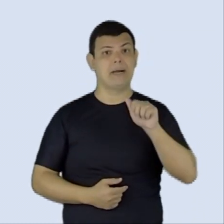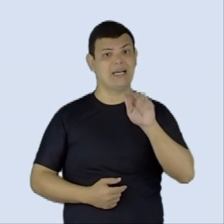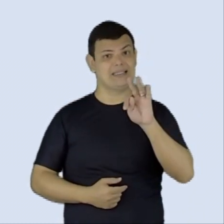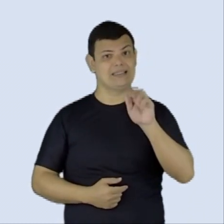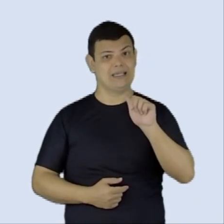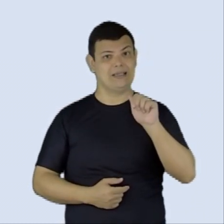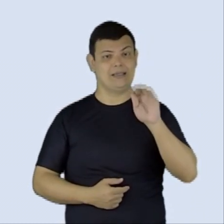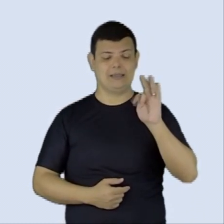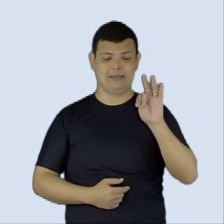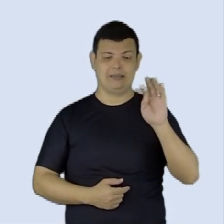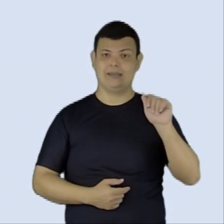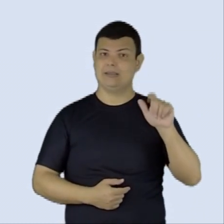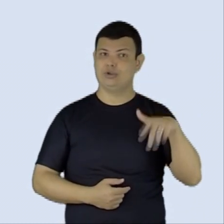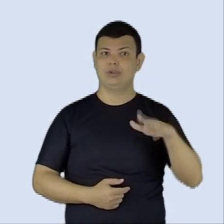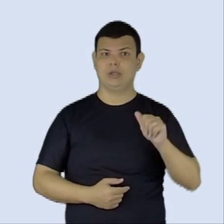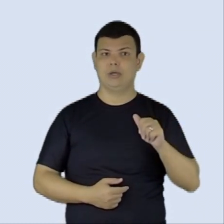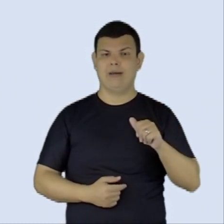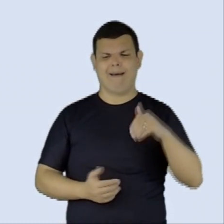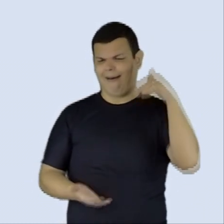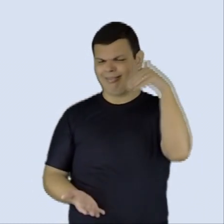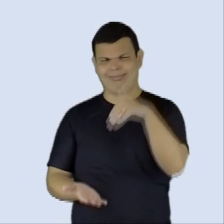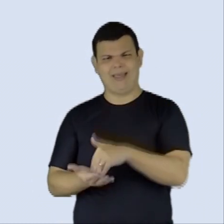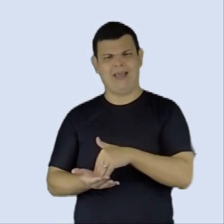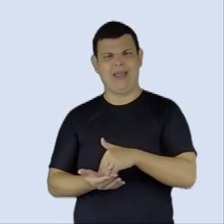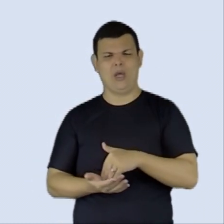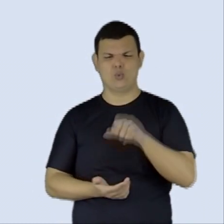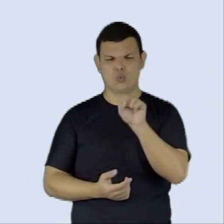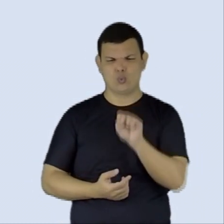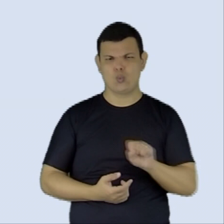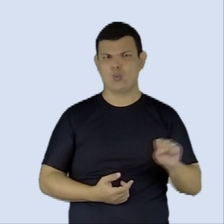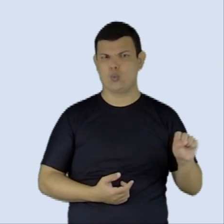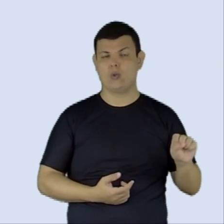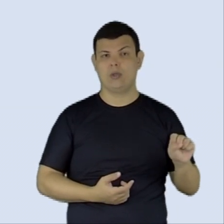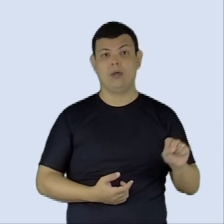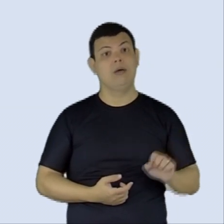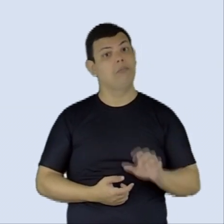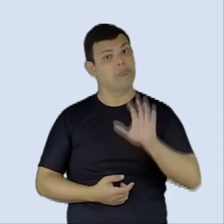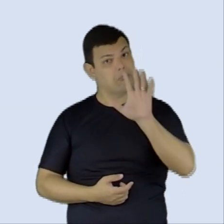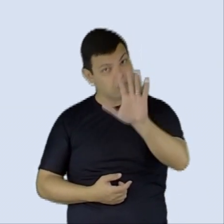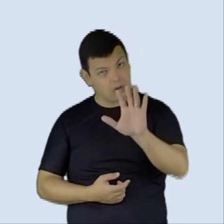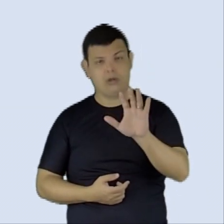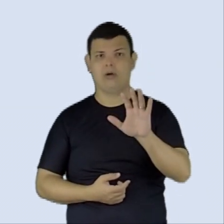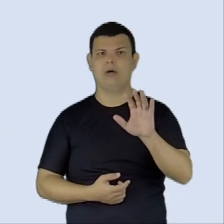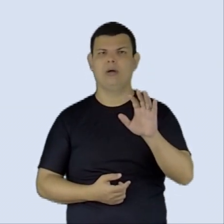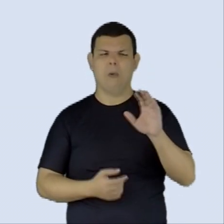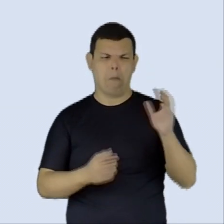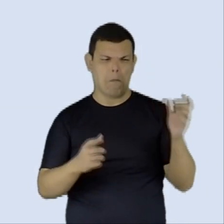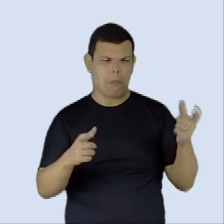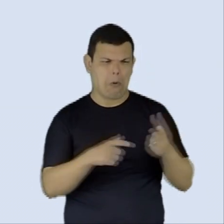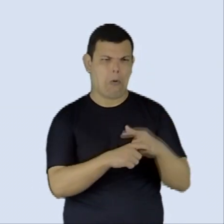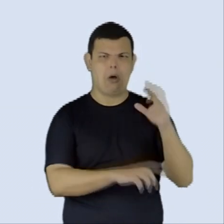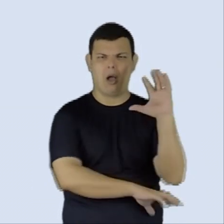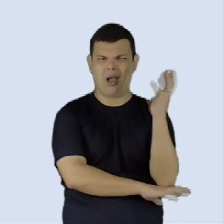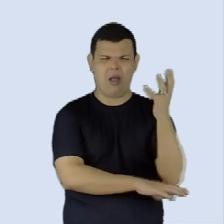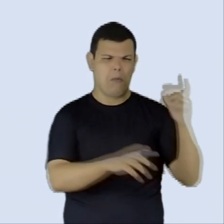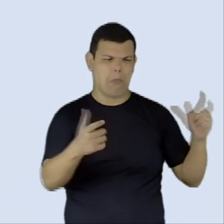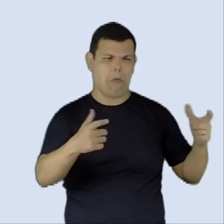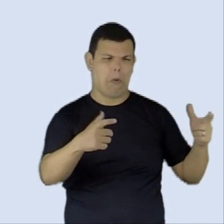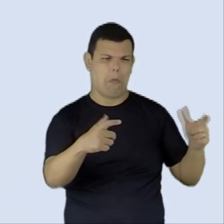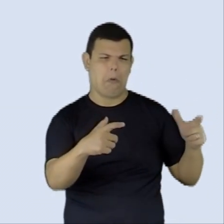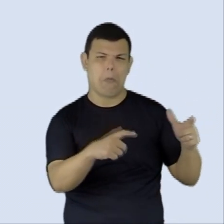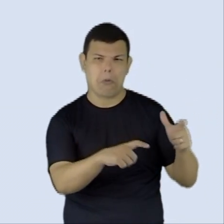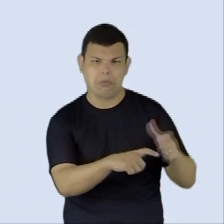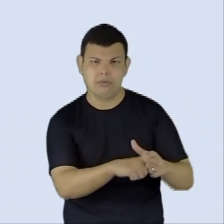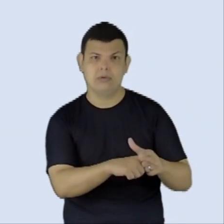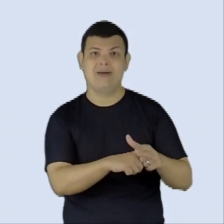até lá para o Sudeste, mas devido ao desmatamento, desde lá do período da colonização do Brasil,